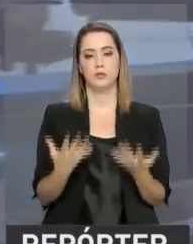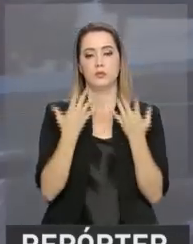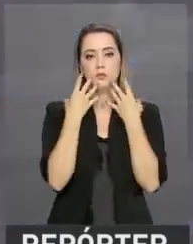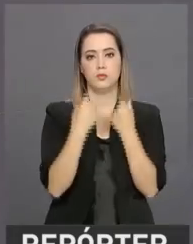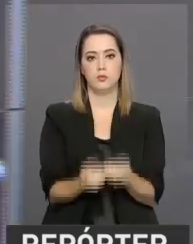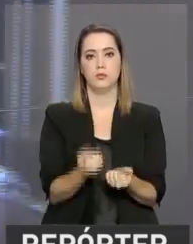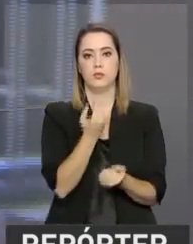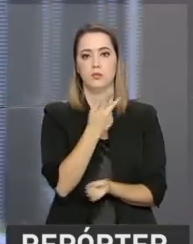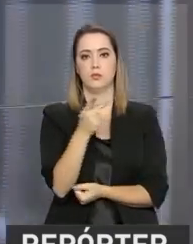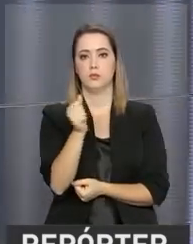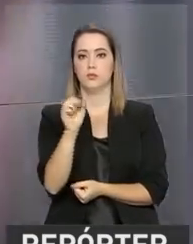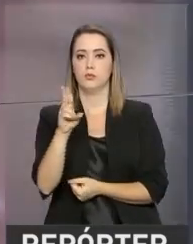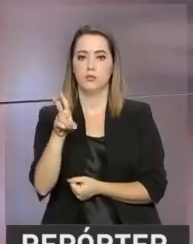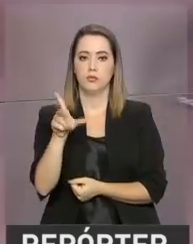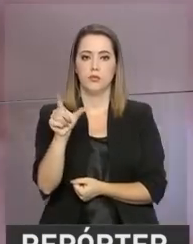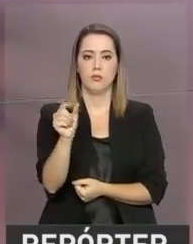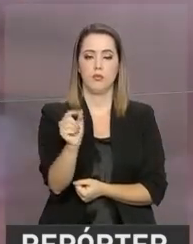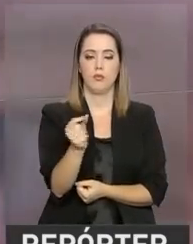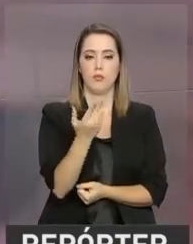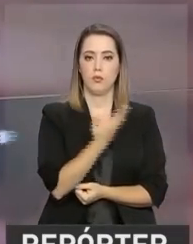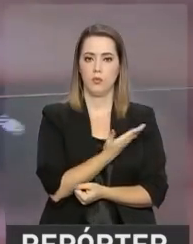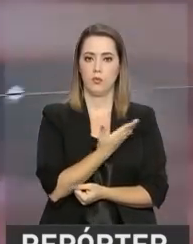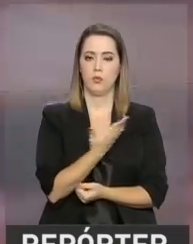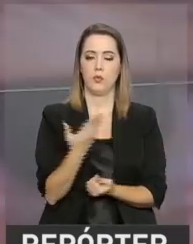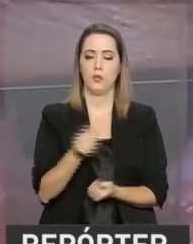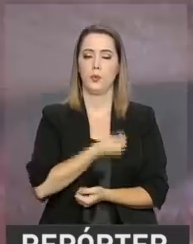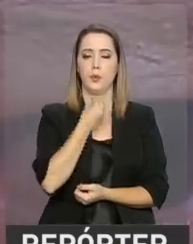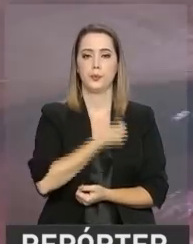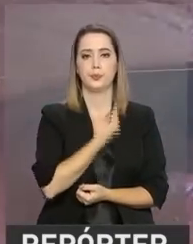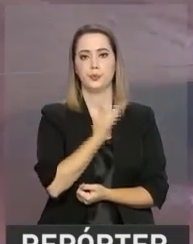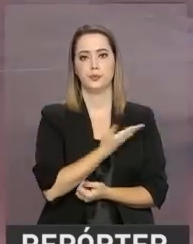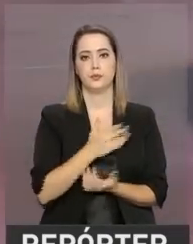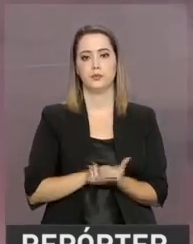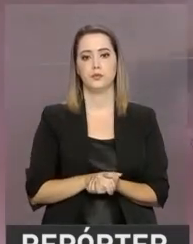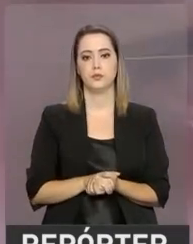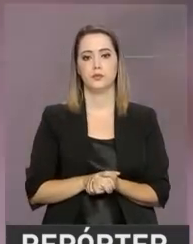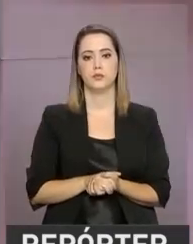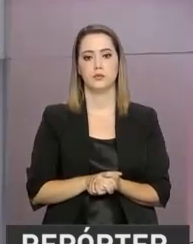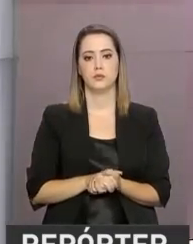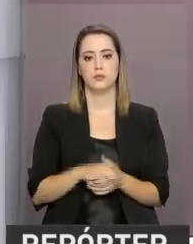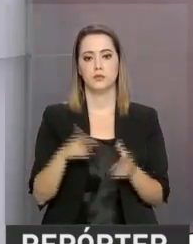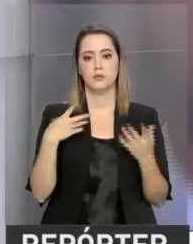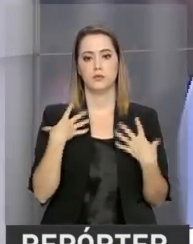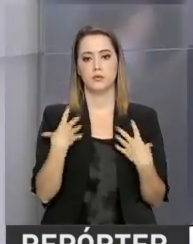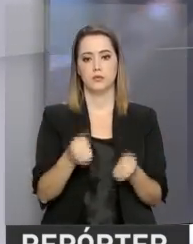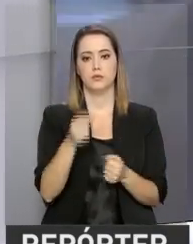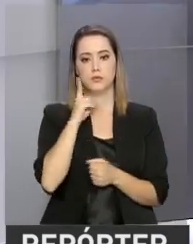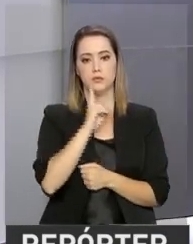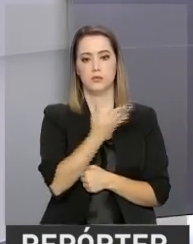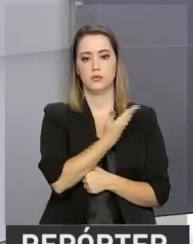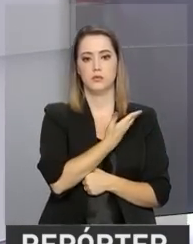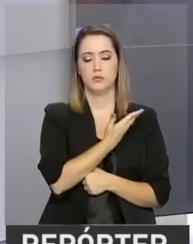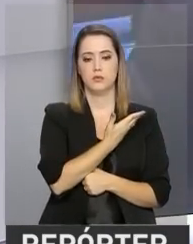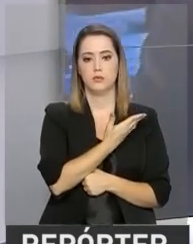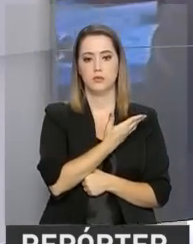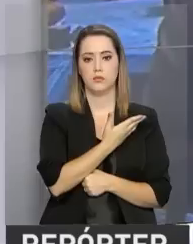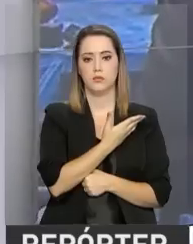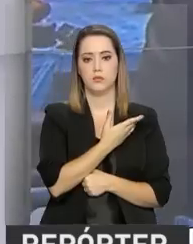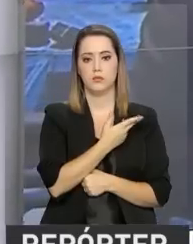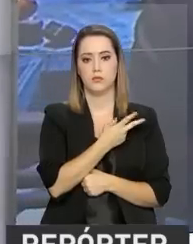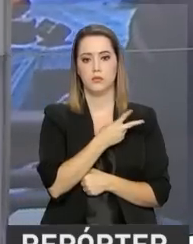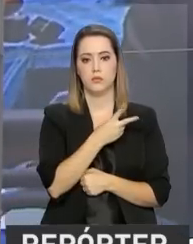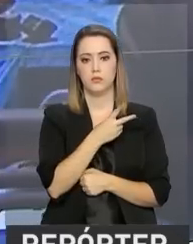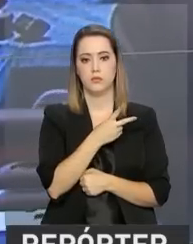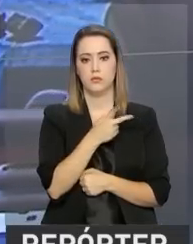então com o repórter Paulo Lasálvia, que fala ao vivo com a gente. Está tendo um pequeno ajuste de câmera aqui. Paulo, ouve Zé